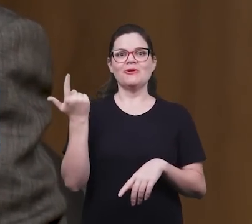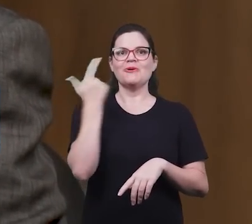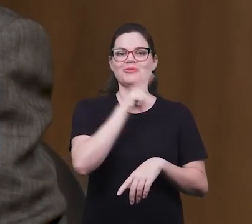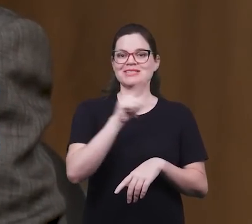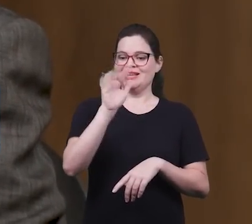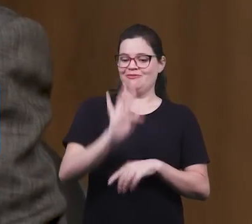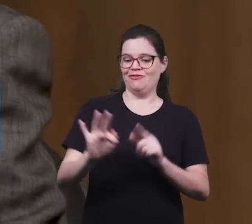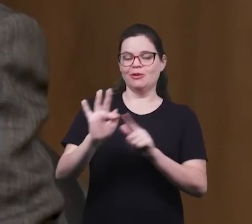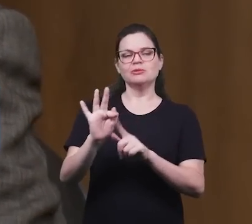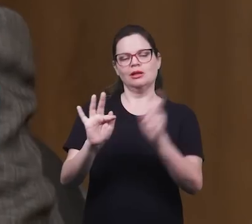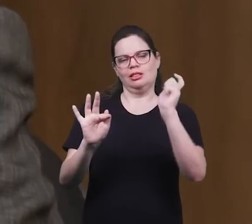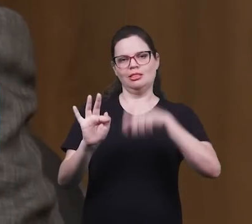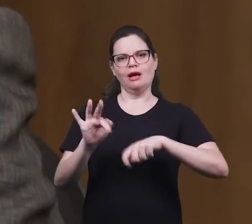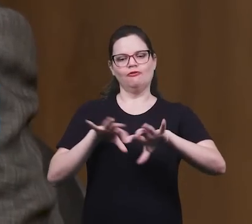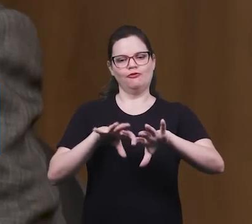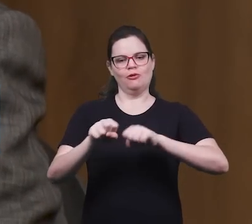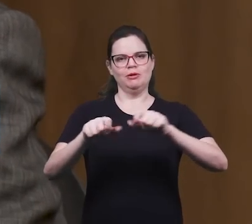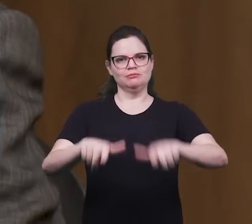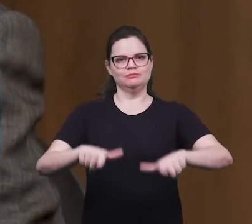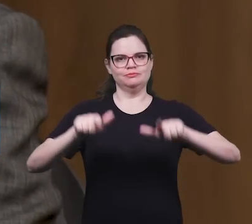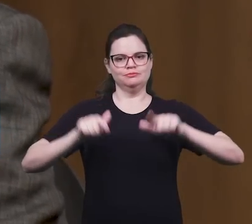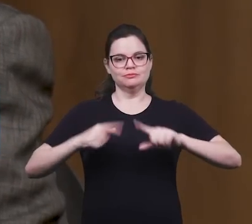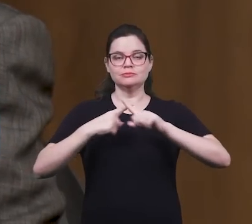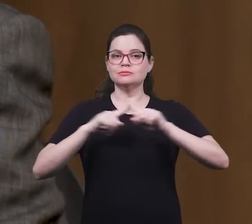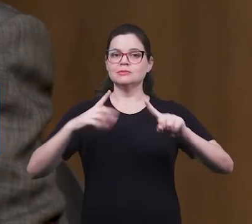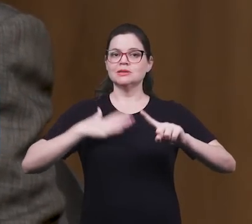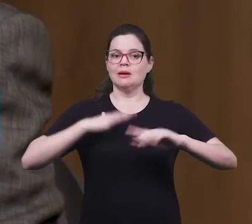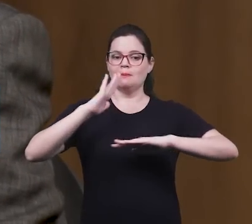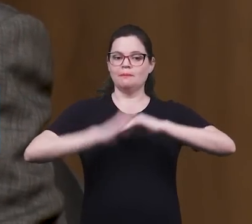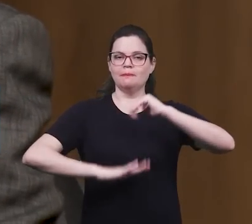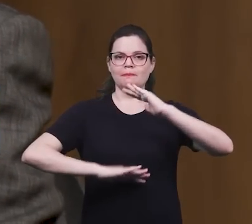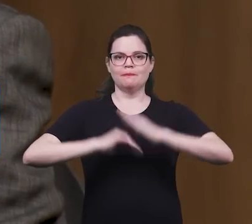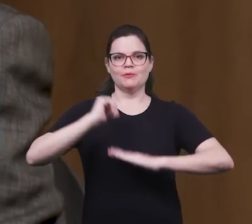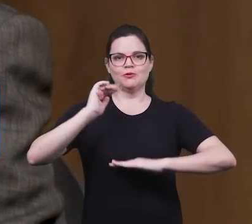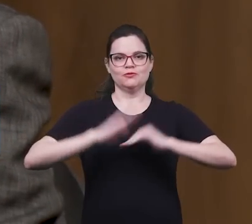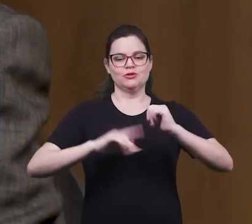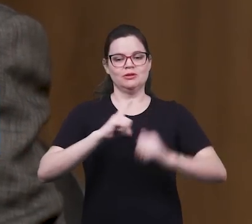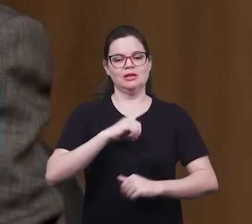por uma faculdade. Mas a minha vida profissional